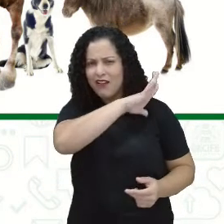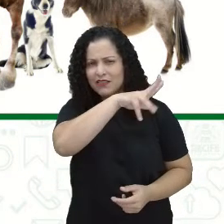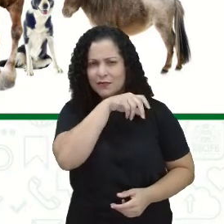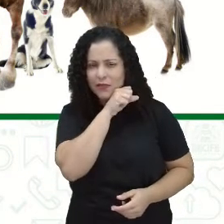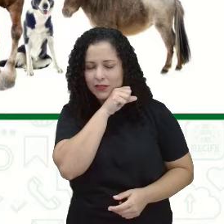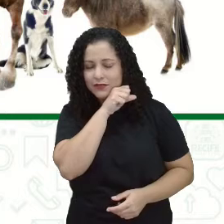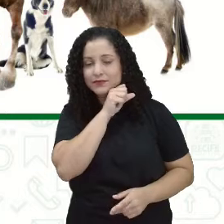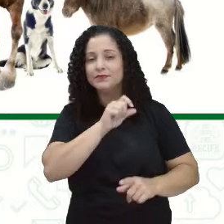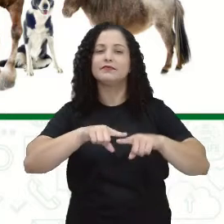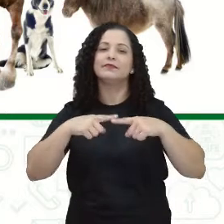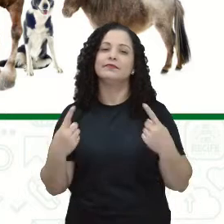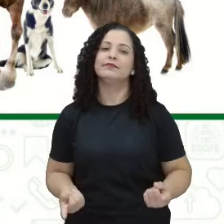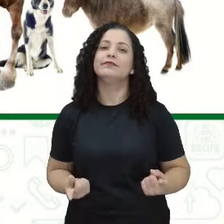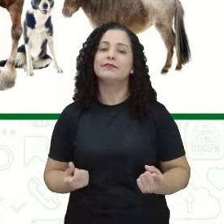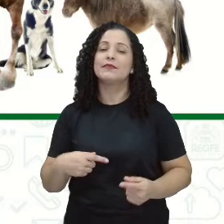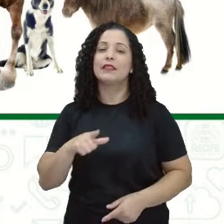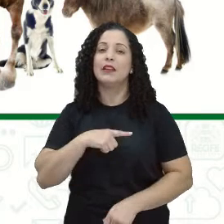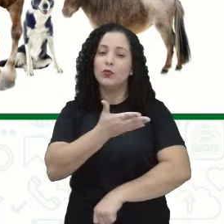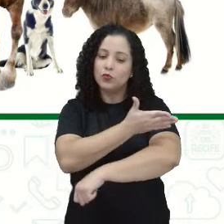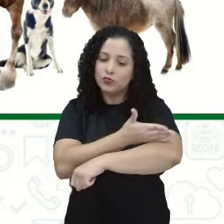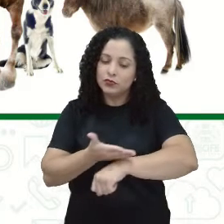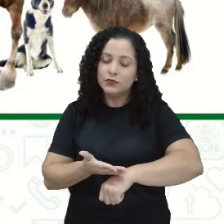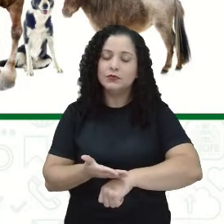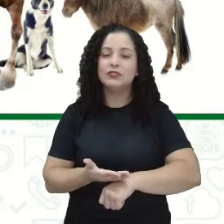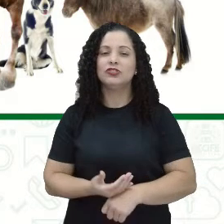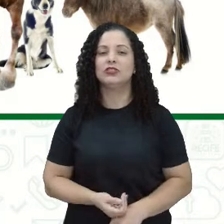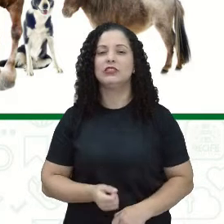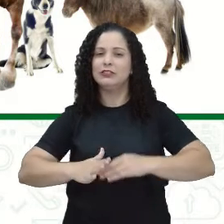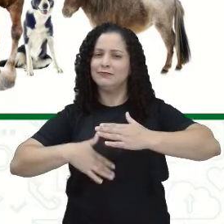tem muito hábito, né, de criar gatos, cachorros, e